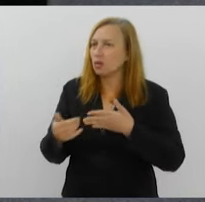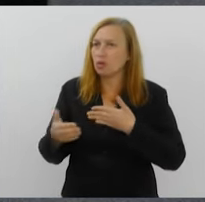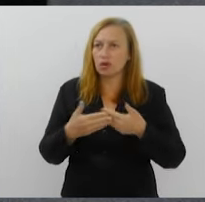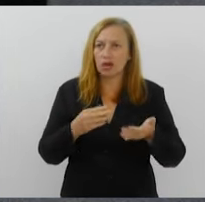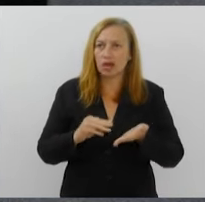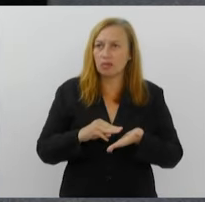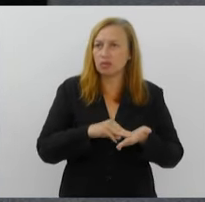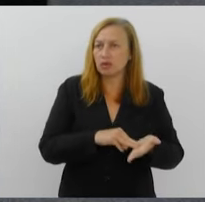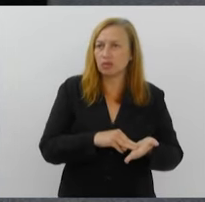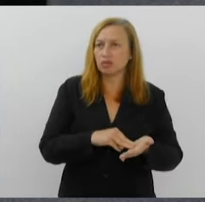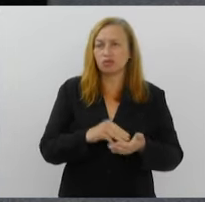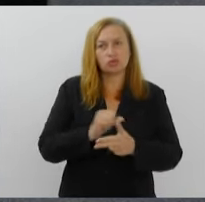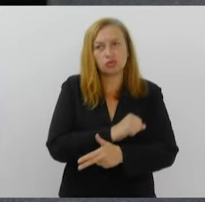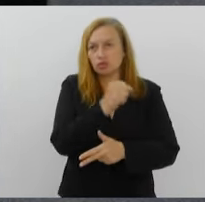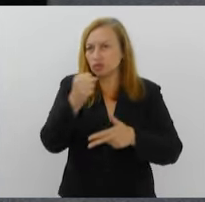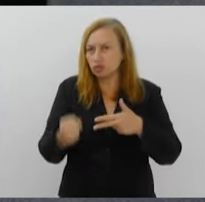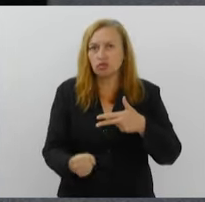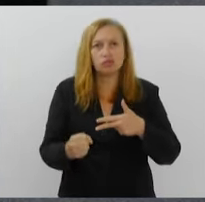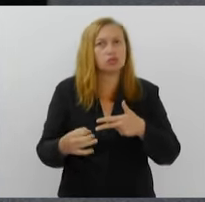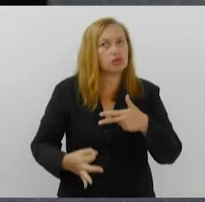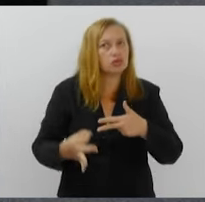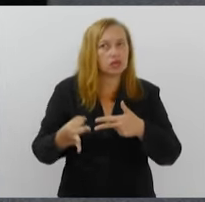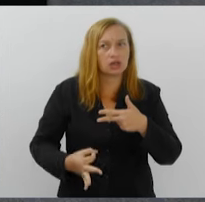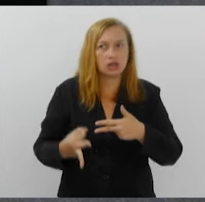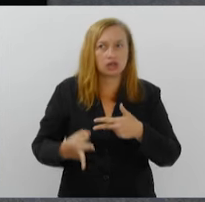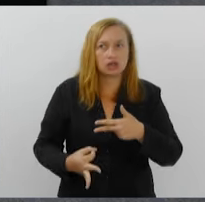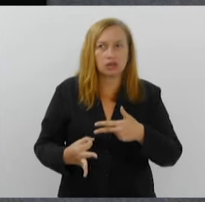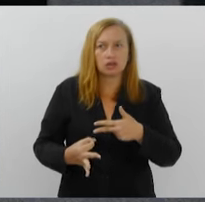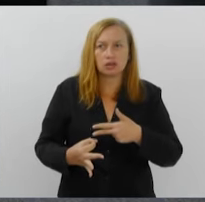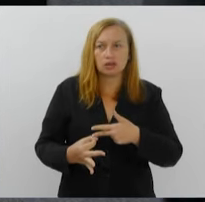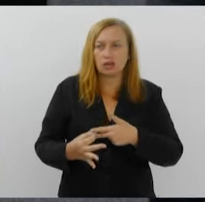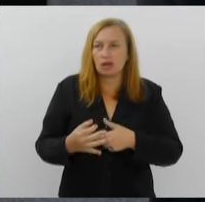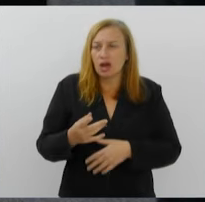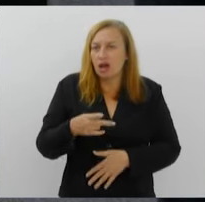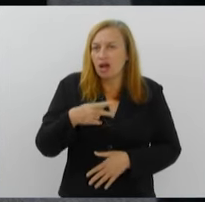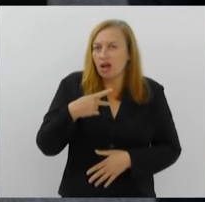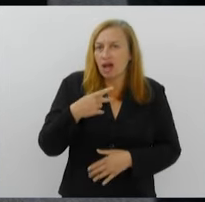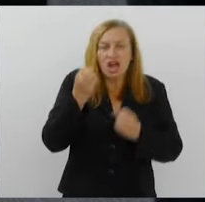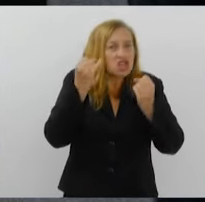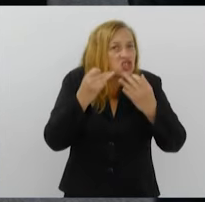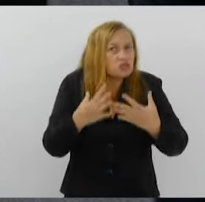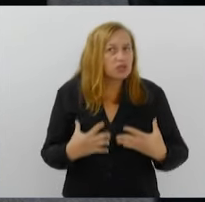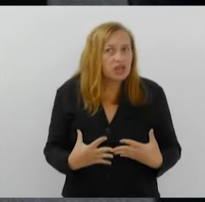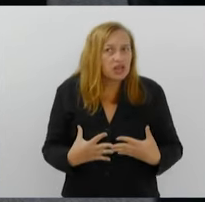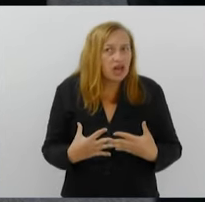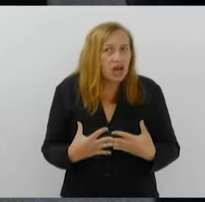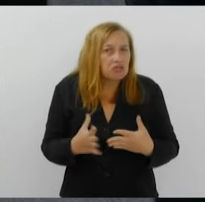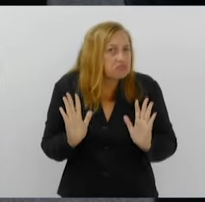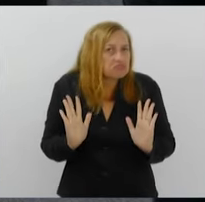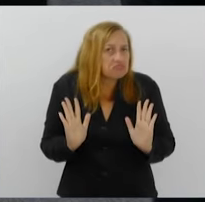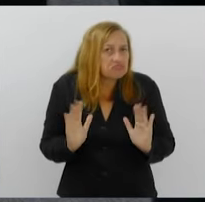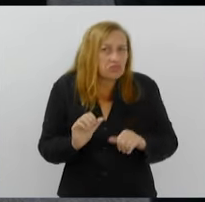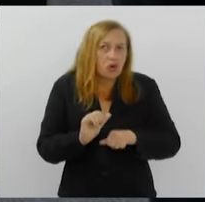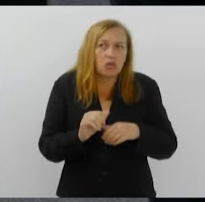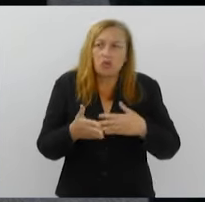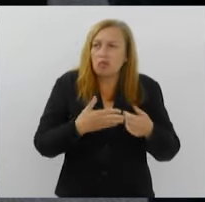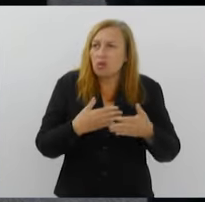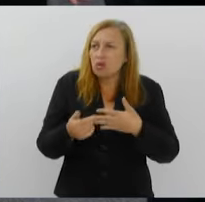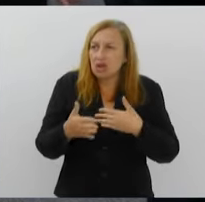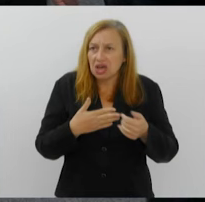poderes constituídos a prestar depoimento, esclarecimento, enfim, um adjetivo que for a essa